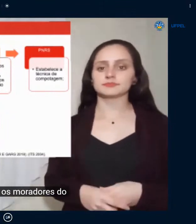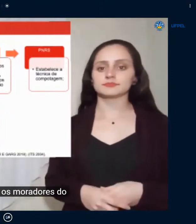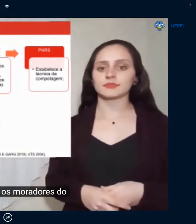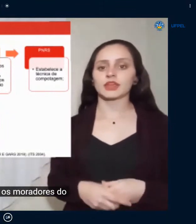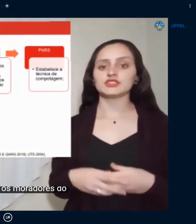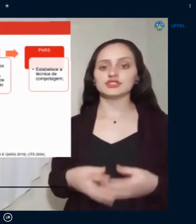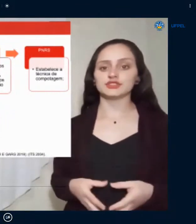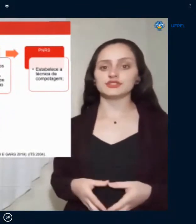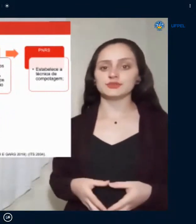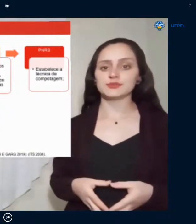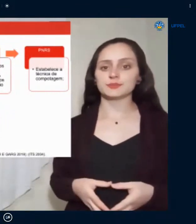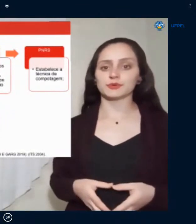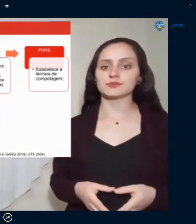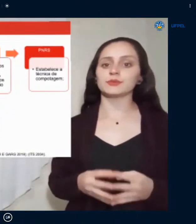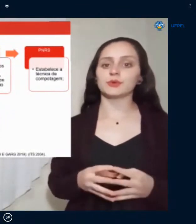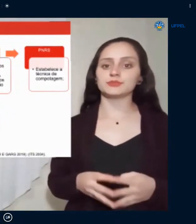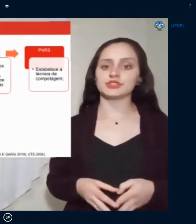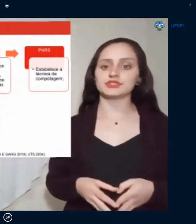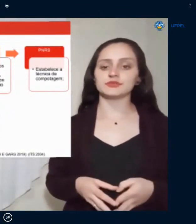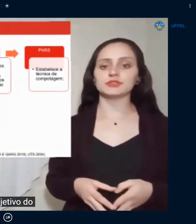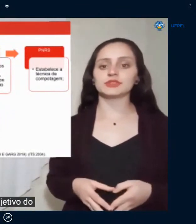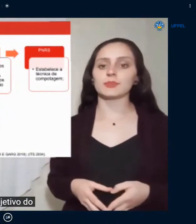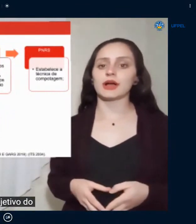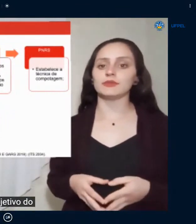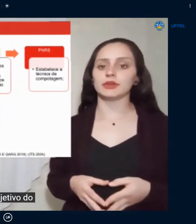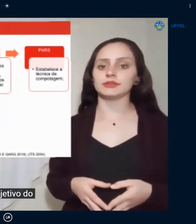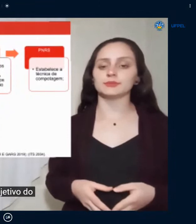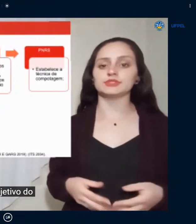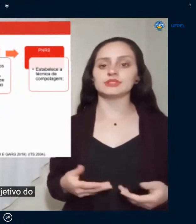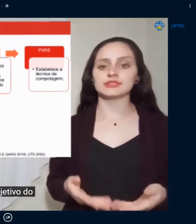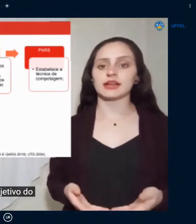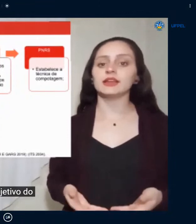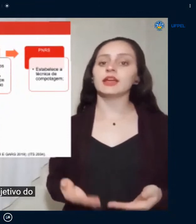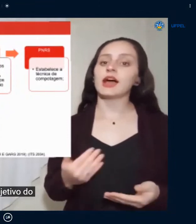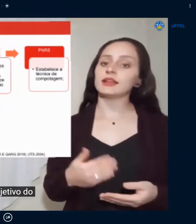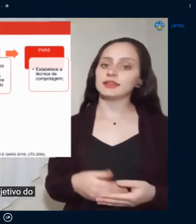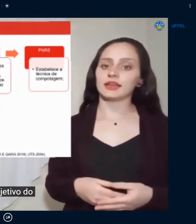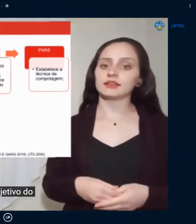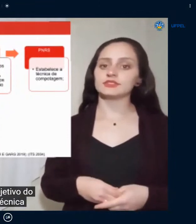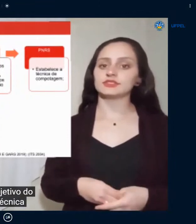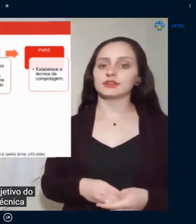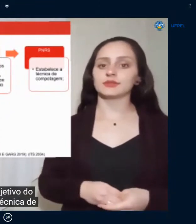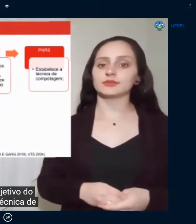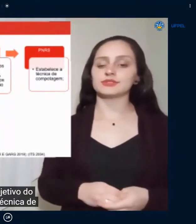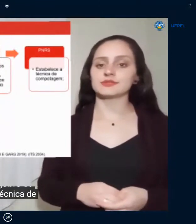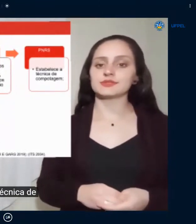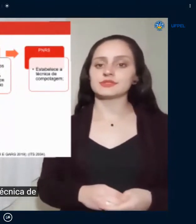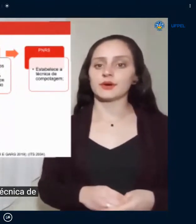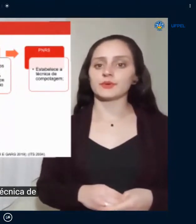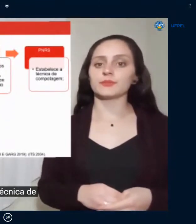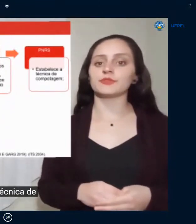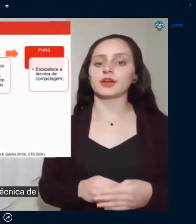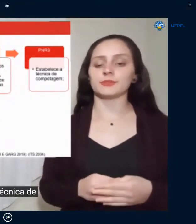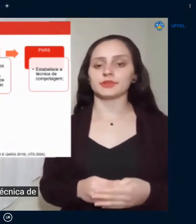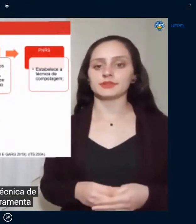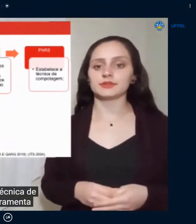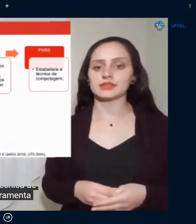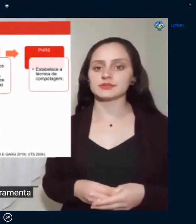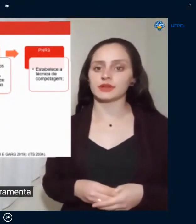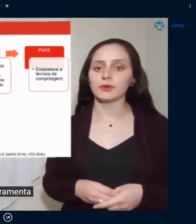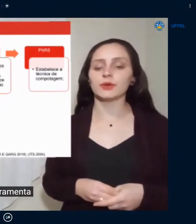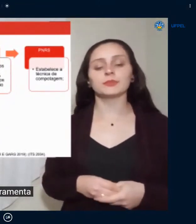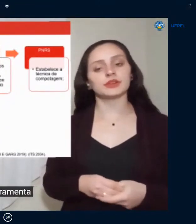Diante do exposto, o objetivo do trabalho é, então, utilizar a técnica de tecnologia social como